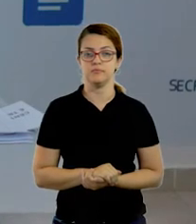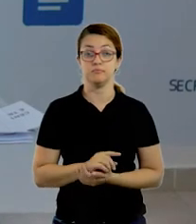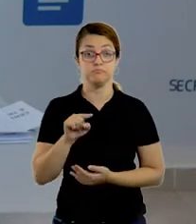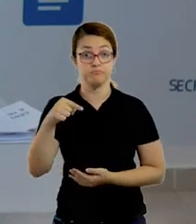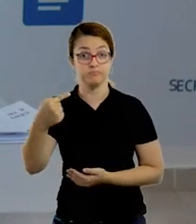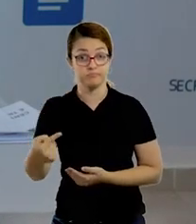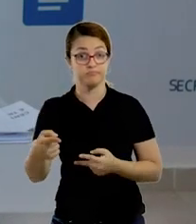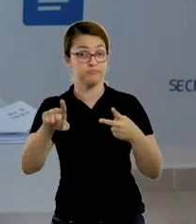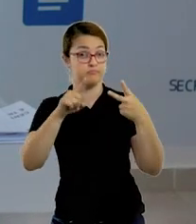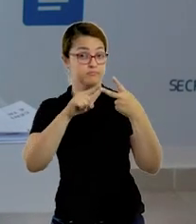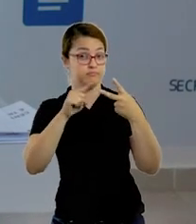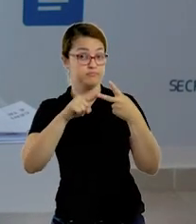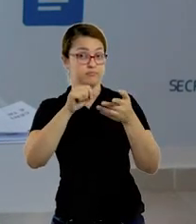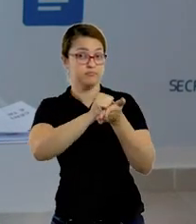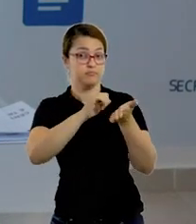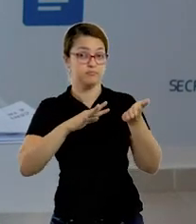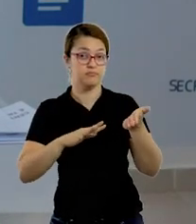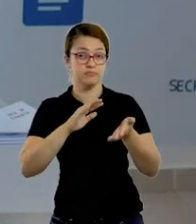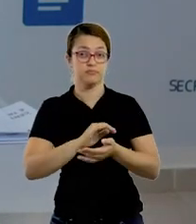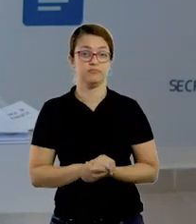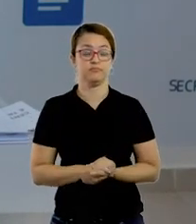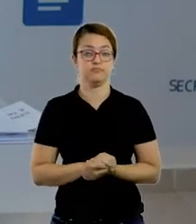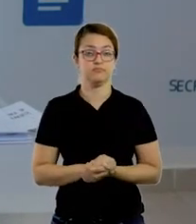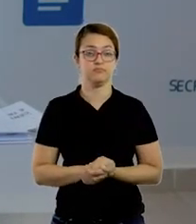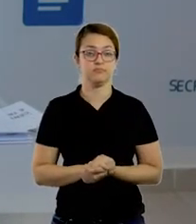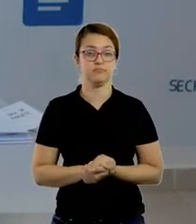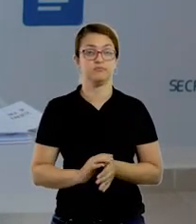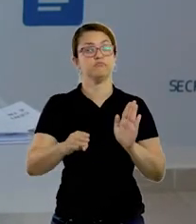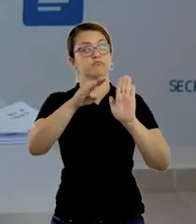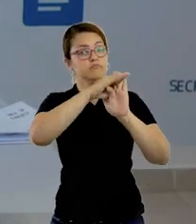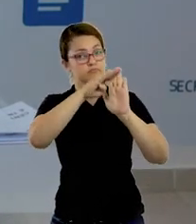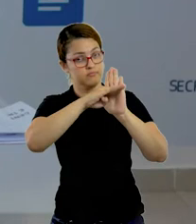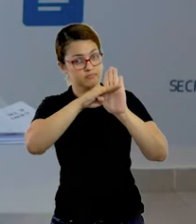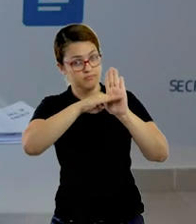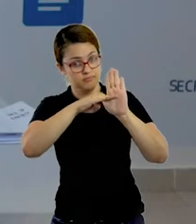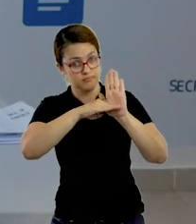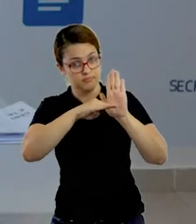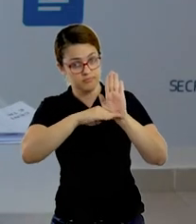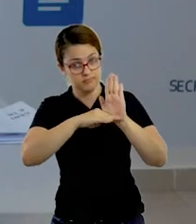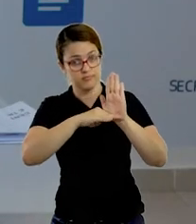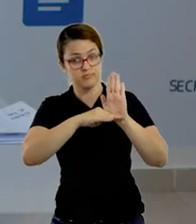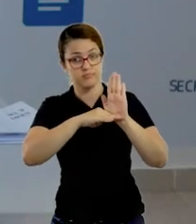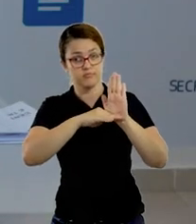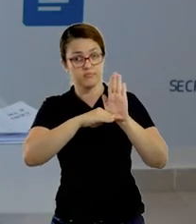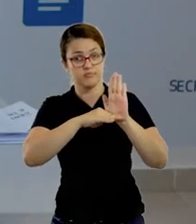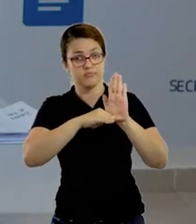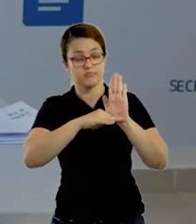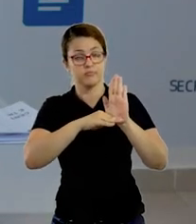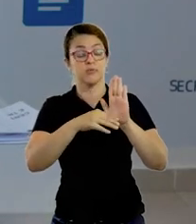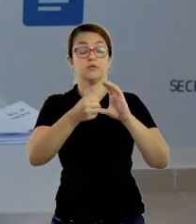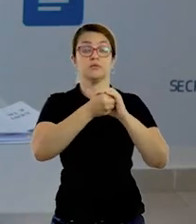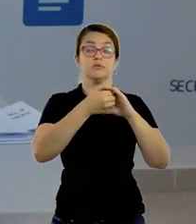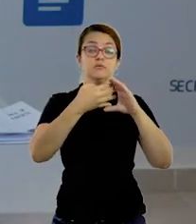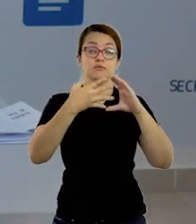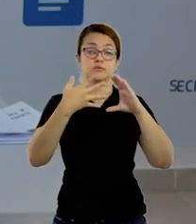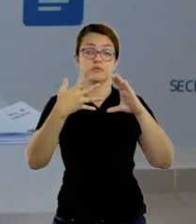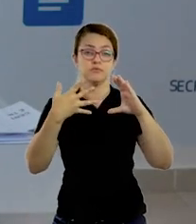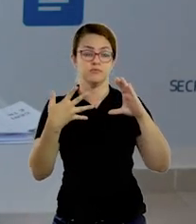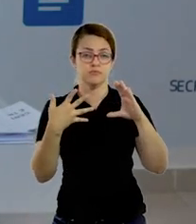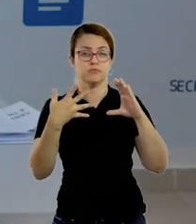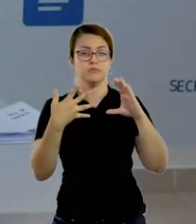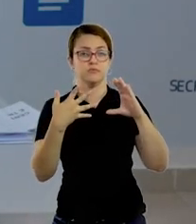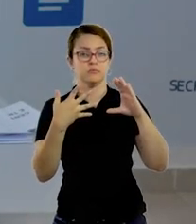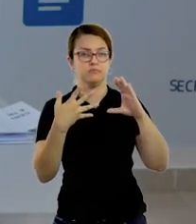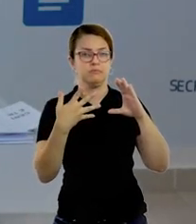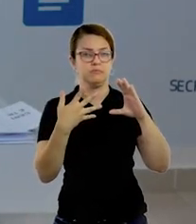Depois, nós vamos para a nossa segunda atividade. Vocês vão pegar a ficha técnica de vocês, vão ver as características que